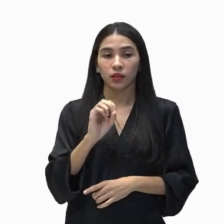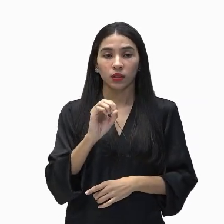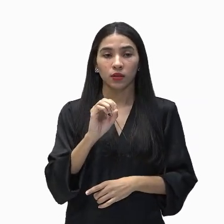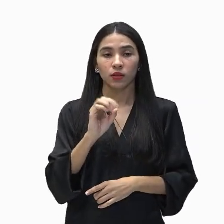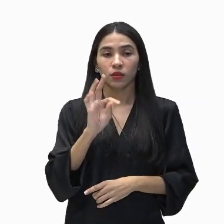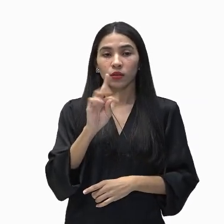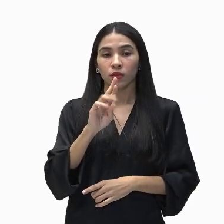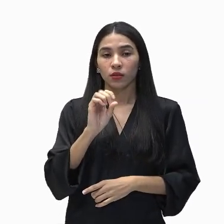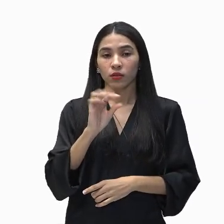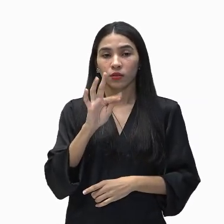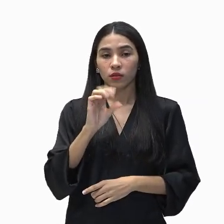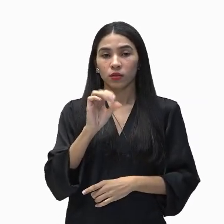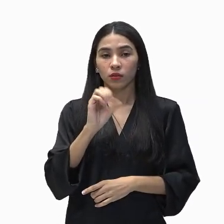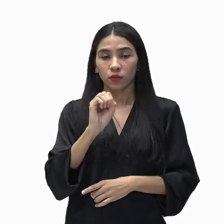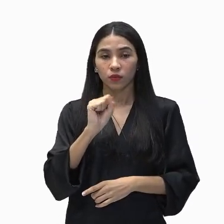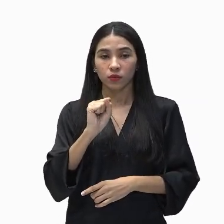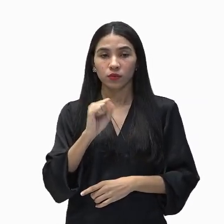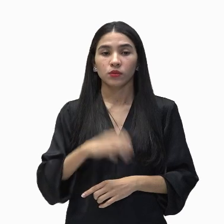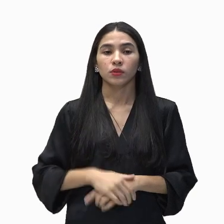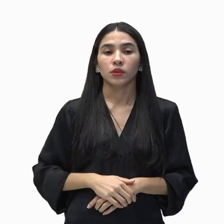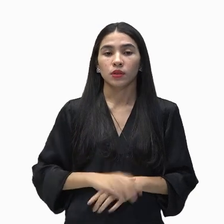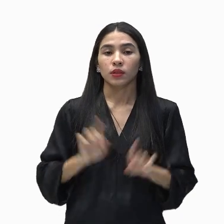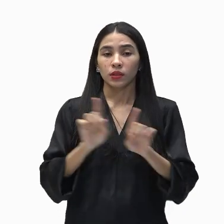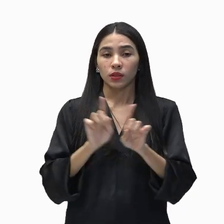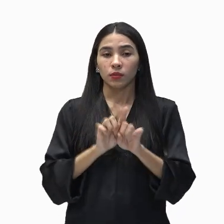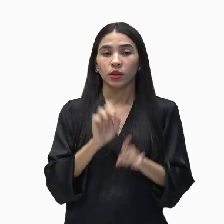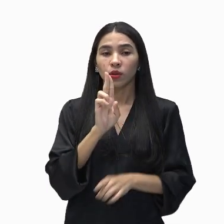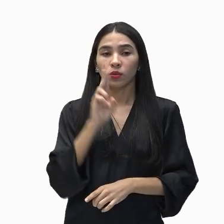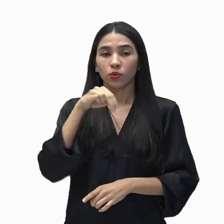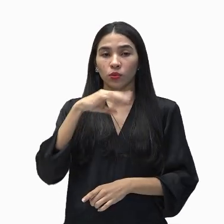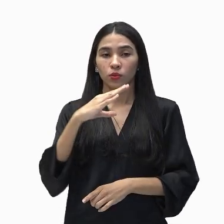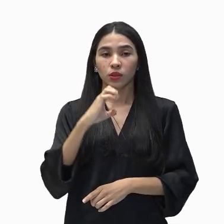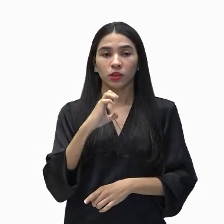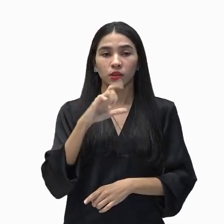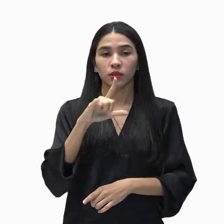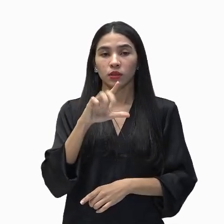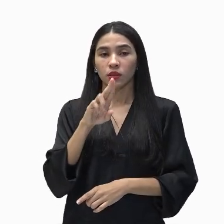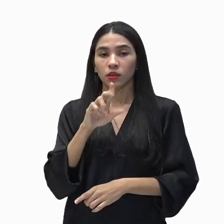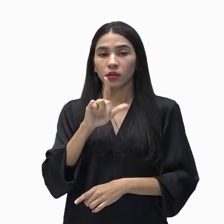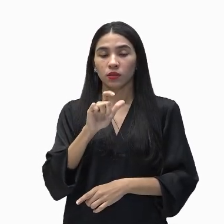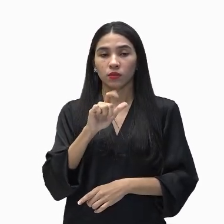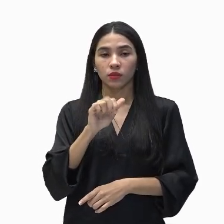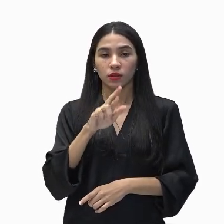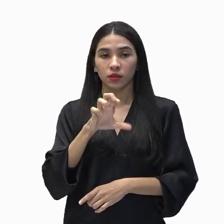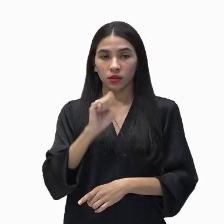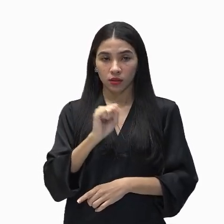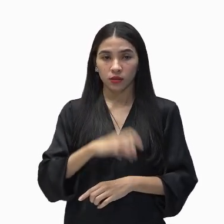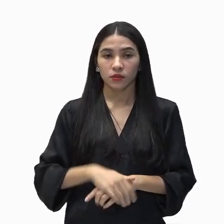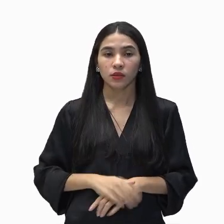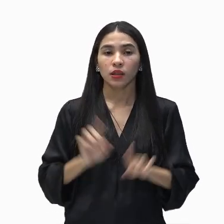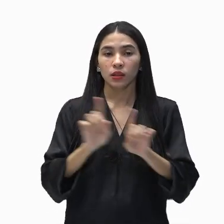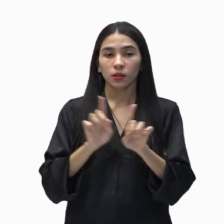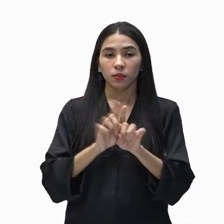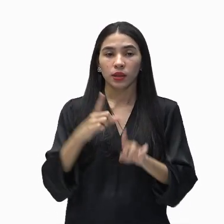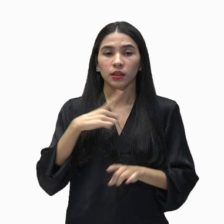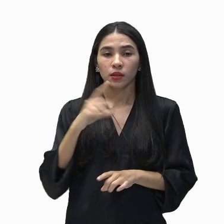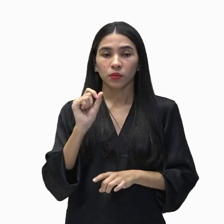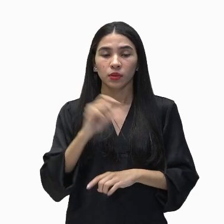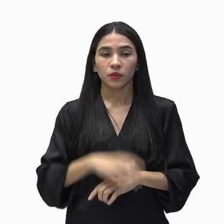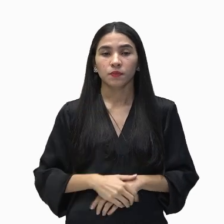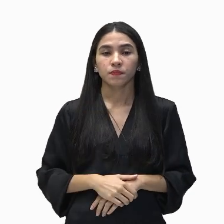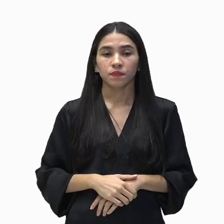unicelulares, tem a característica de serem unicelulares e autótrofos. Em contraposição, nós temos aí